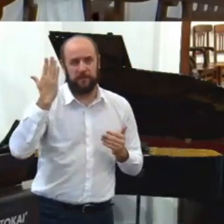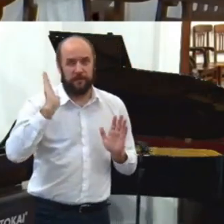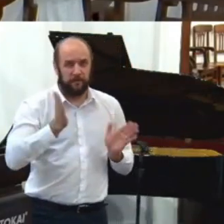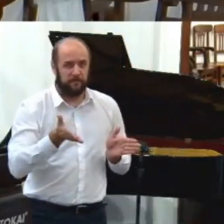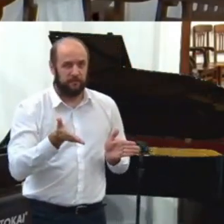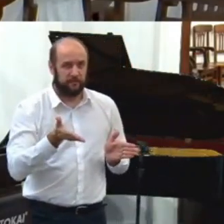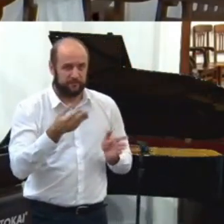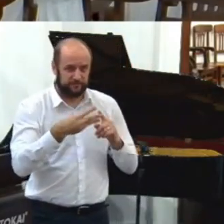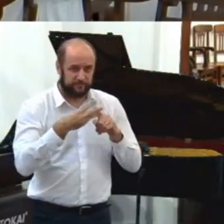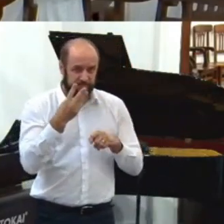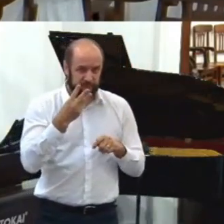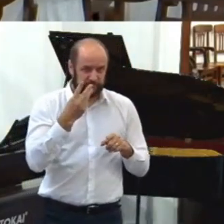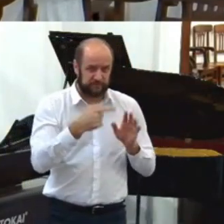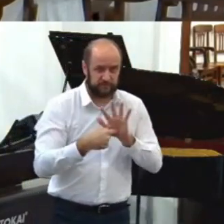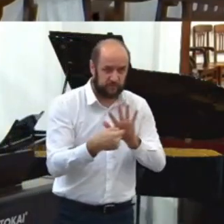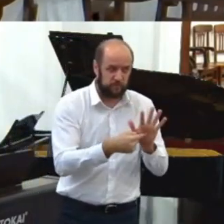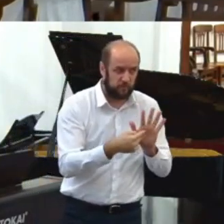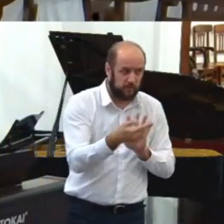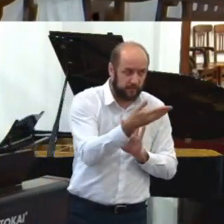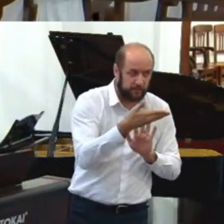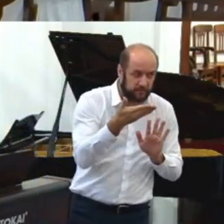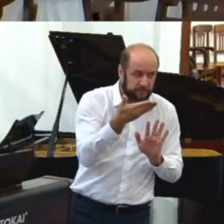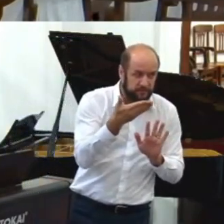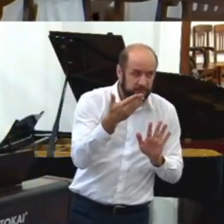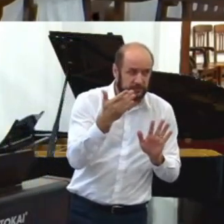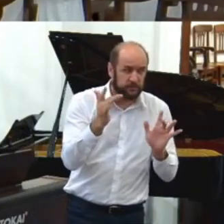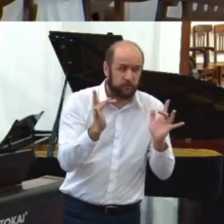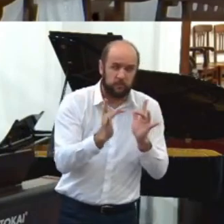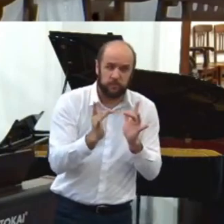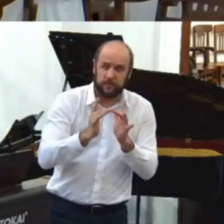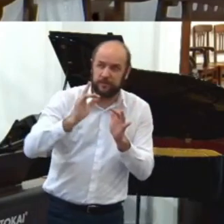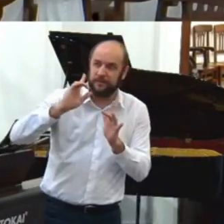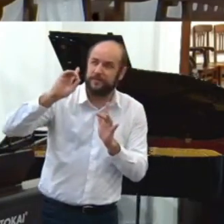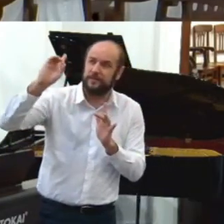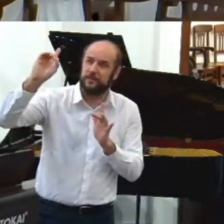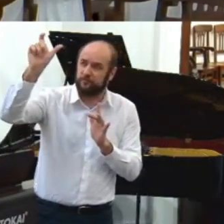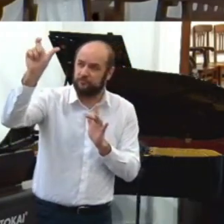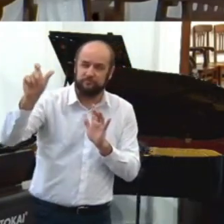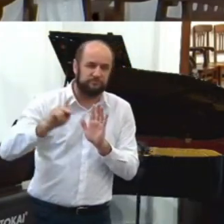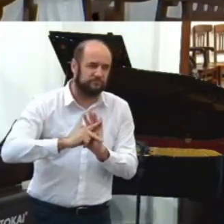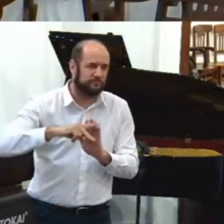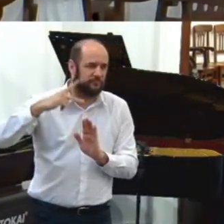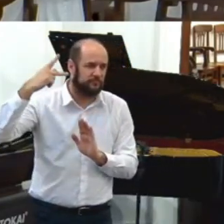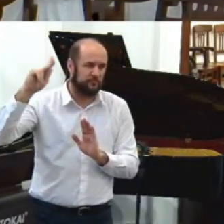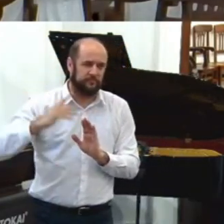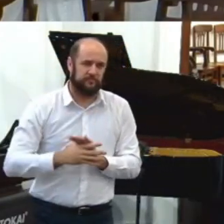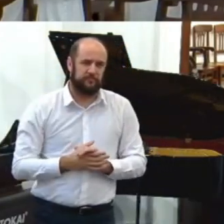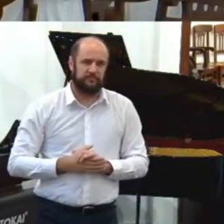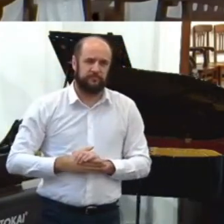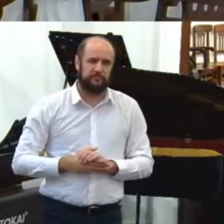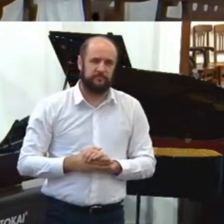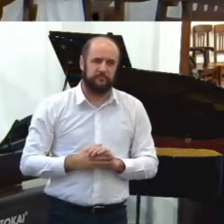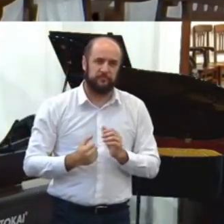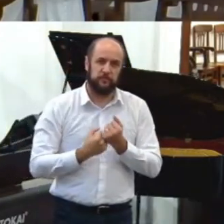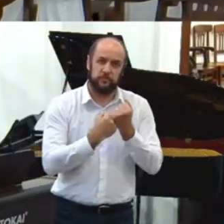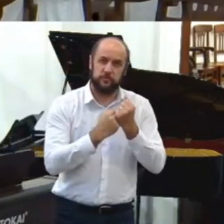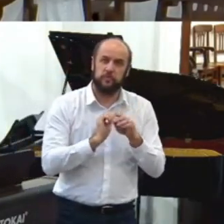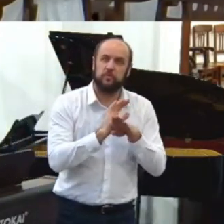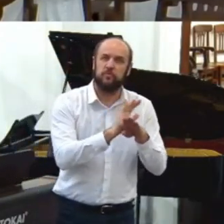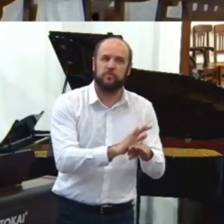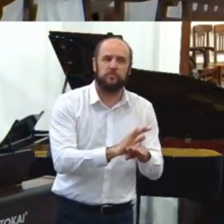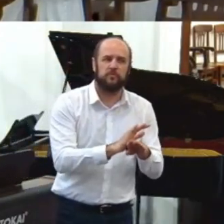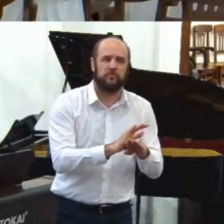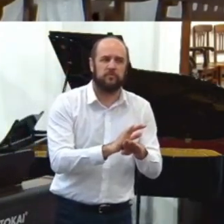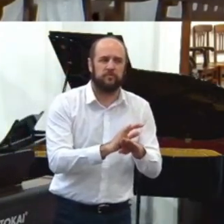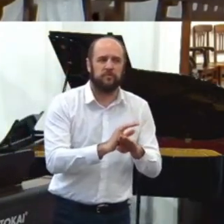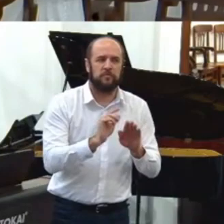momento? 3 coisas que eu quero trazer que tem a ver com Deus, com quem Deus é: socorro,